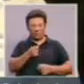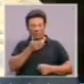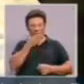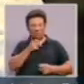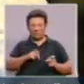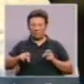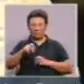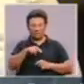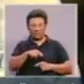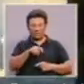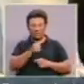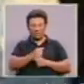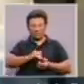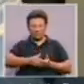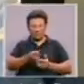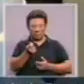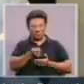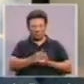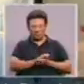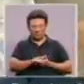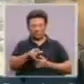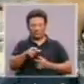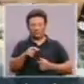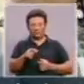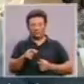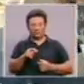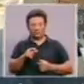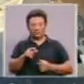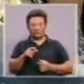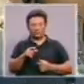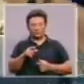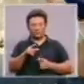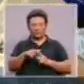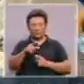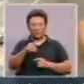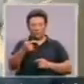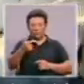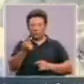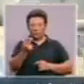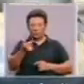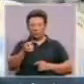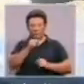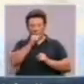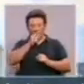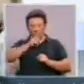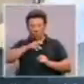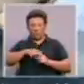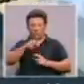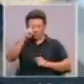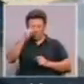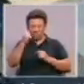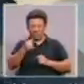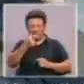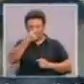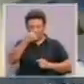móvel para fazer o exame gratuitamente e portanto superar neste tubo sendo que tem que superar com